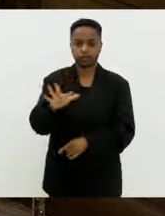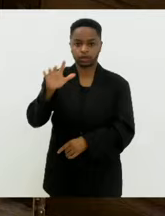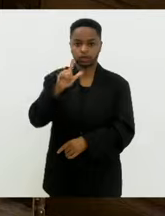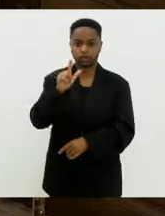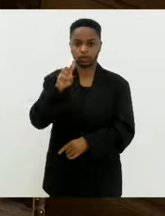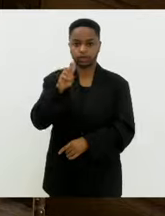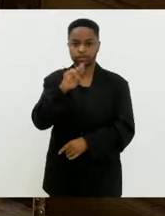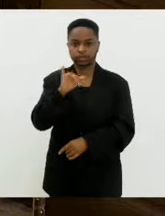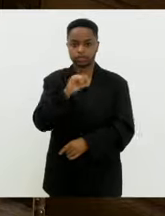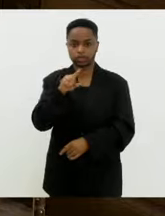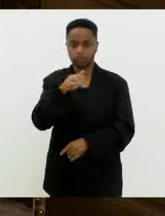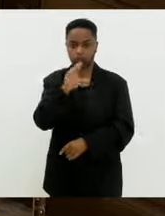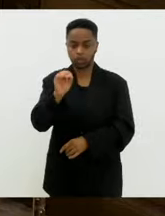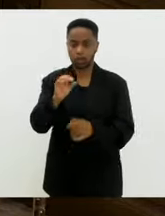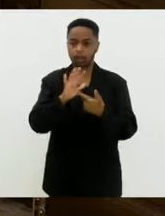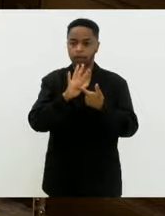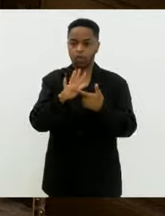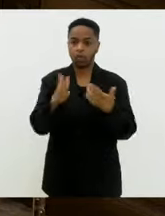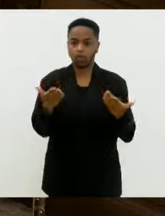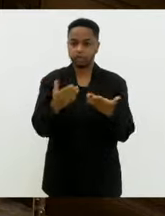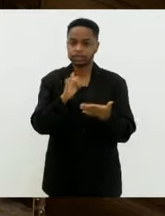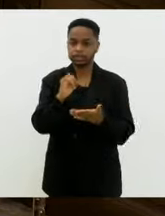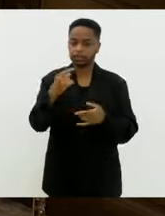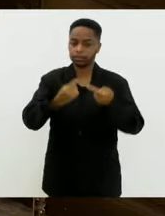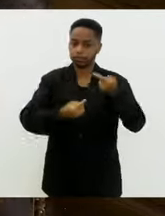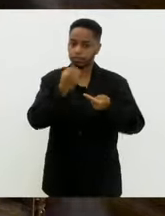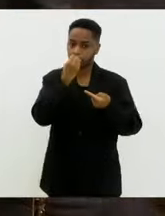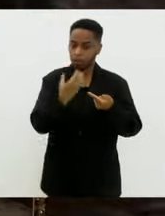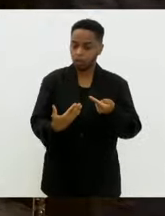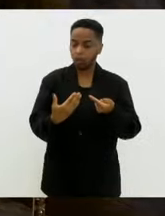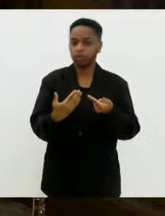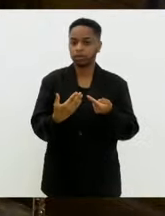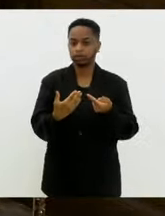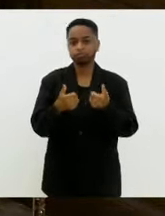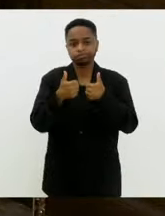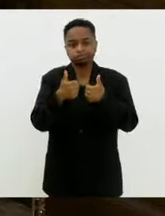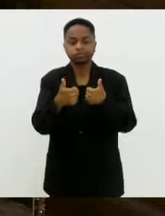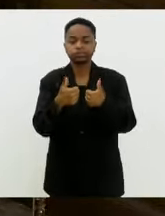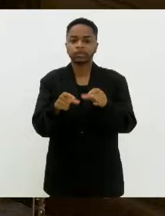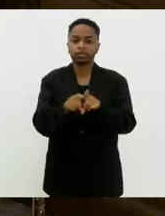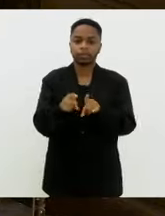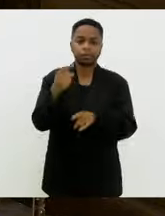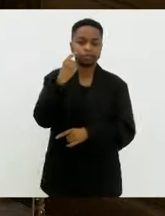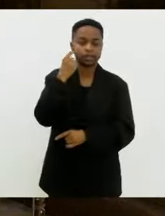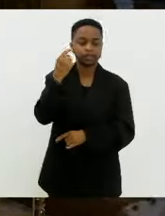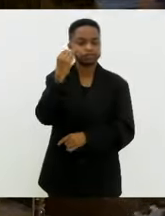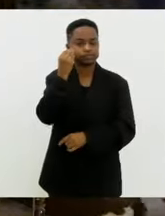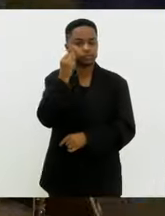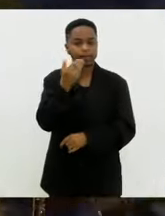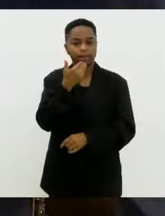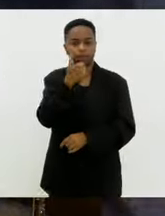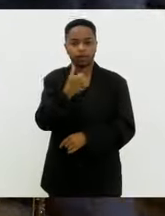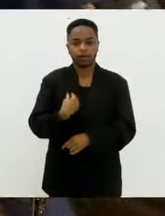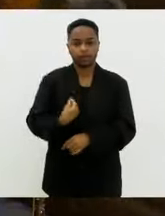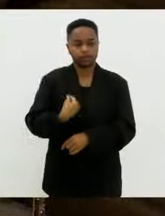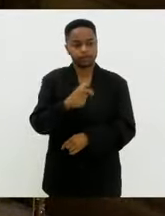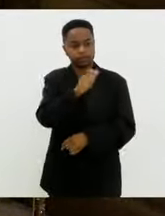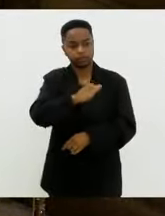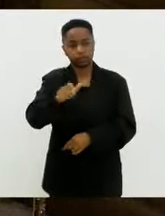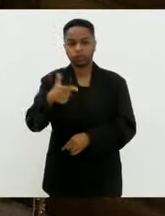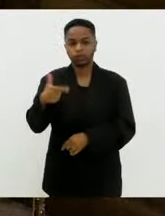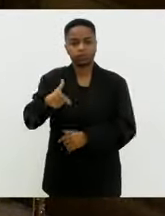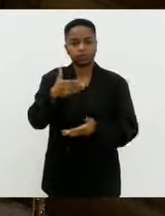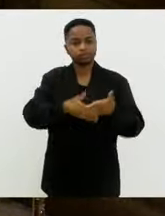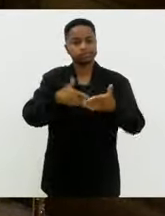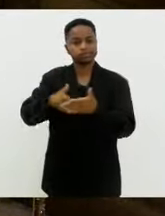demonstrando hoje que quando a política é boa, quando a política é do bem, quando é pensada em melhorar a vida das pessoas, não tem barreira ideológica, não tem